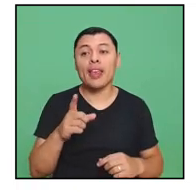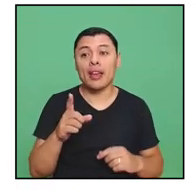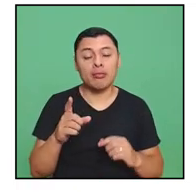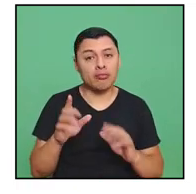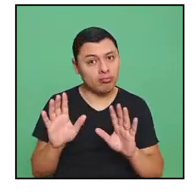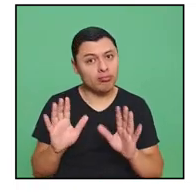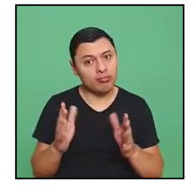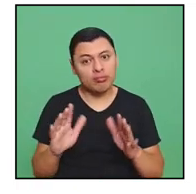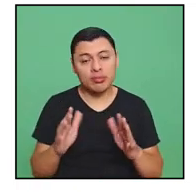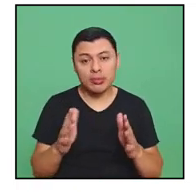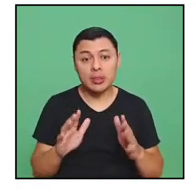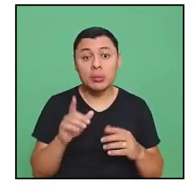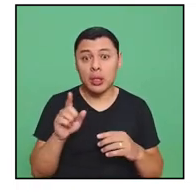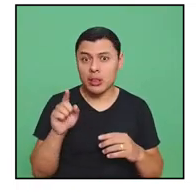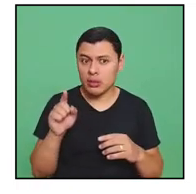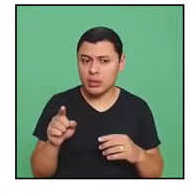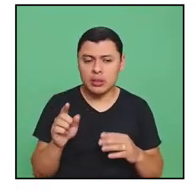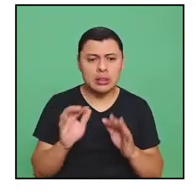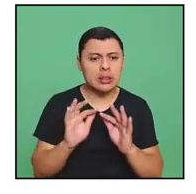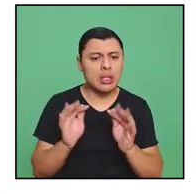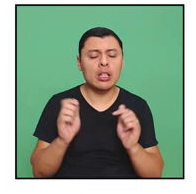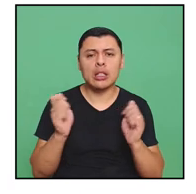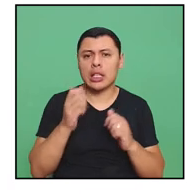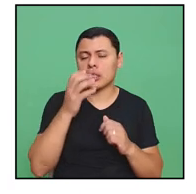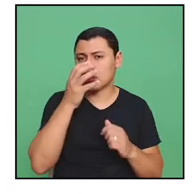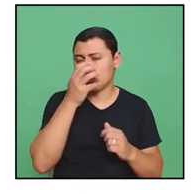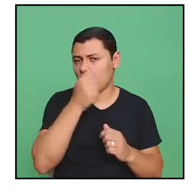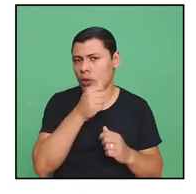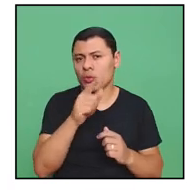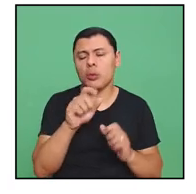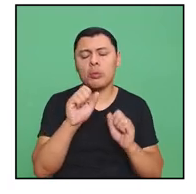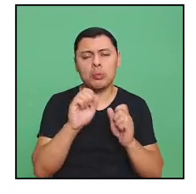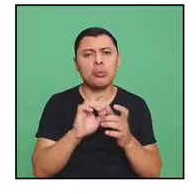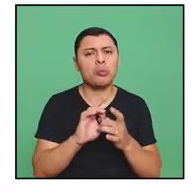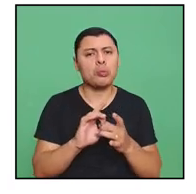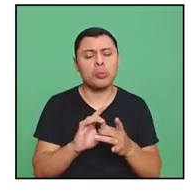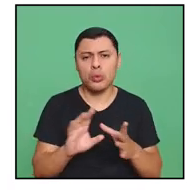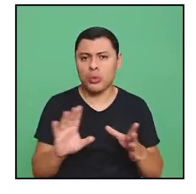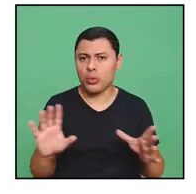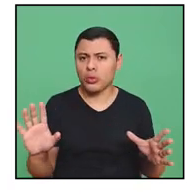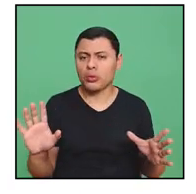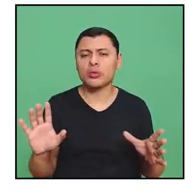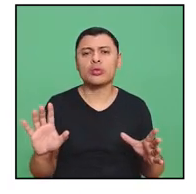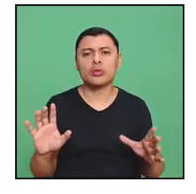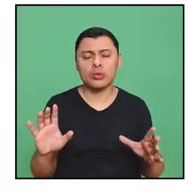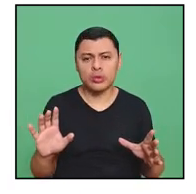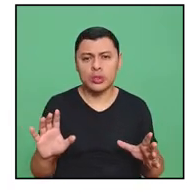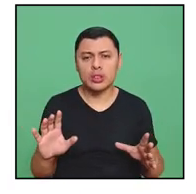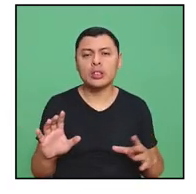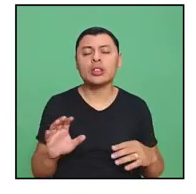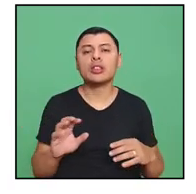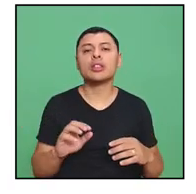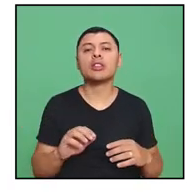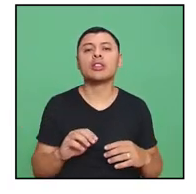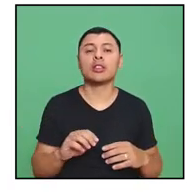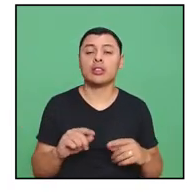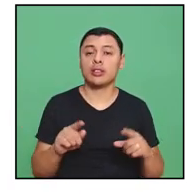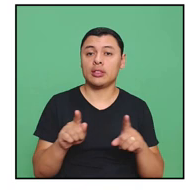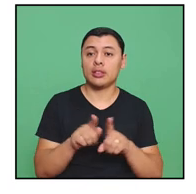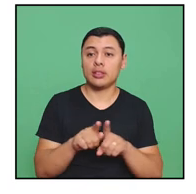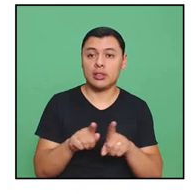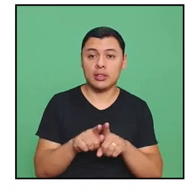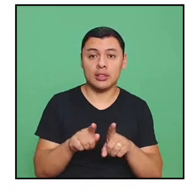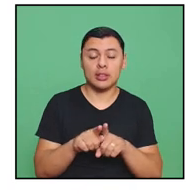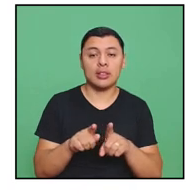mas ele é um GIF que ele pode ser salvo, quem quiser salvar também, é de boa. E